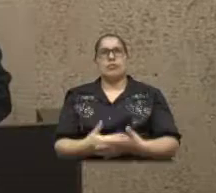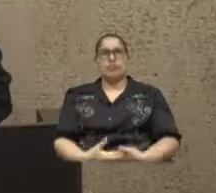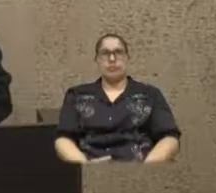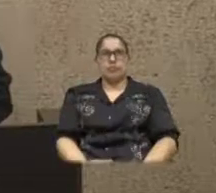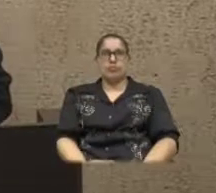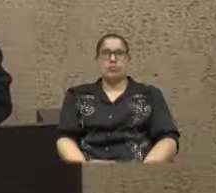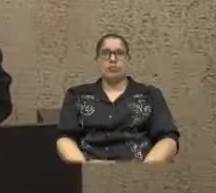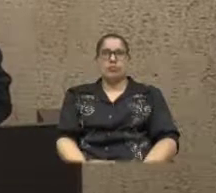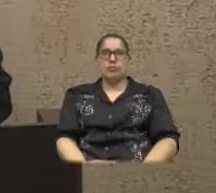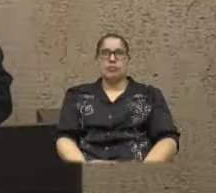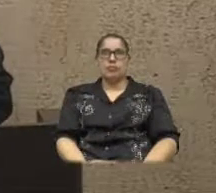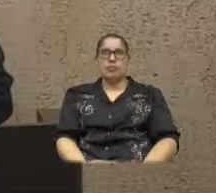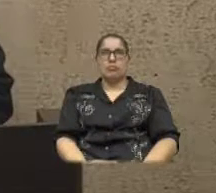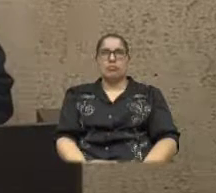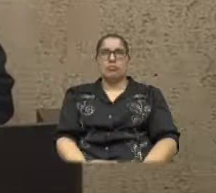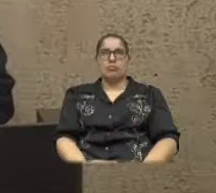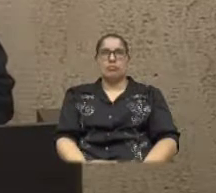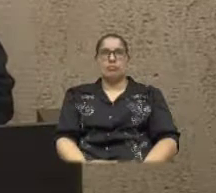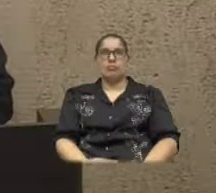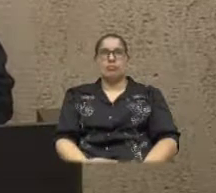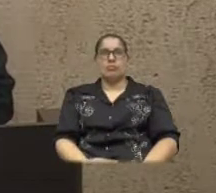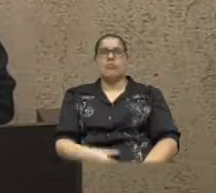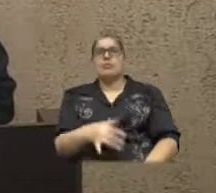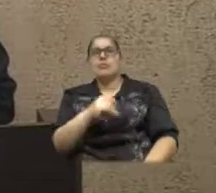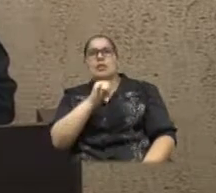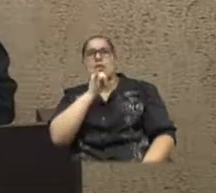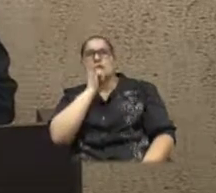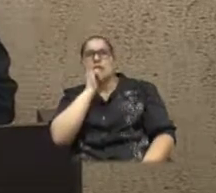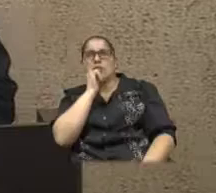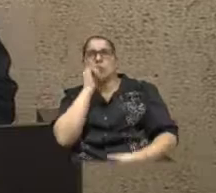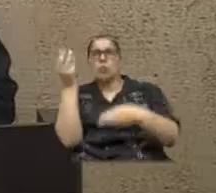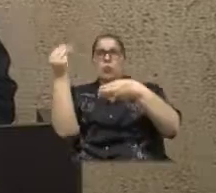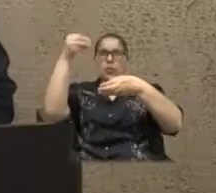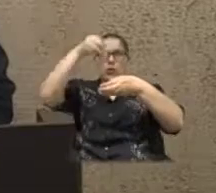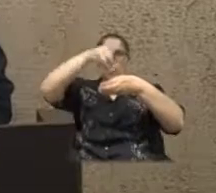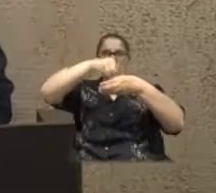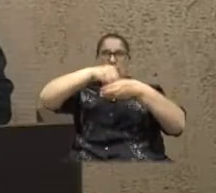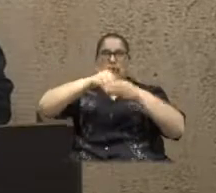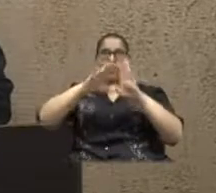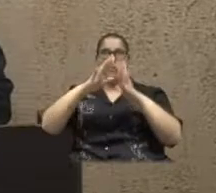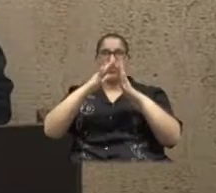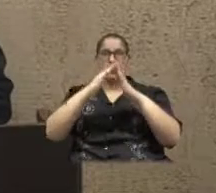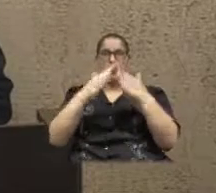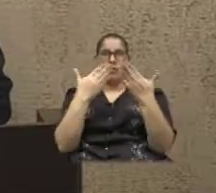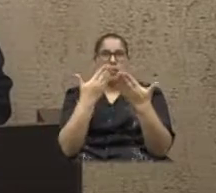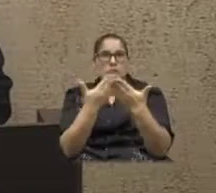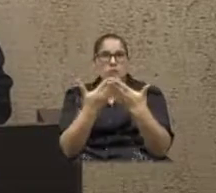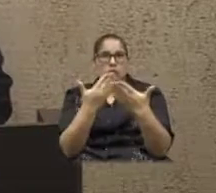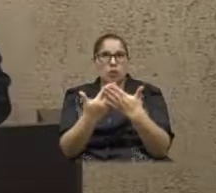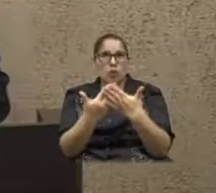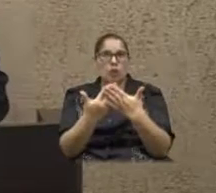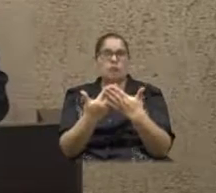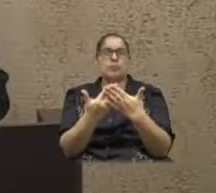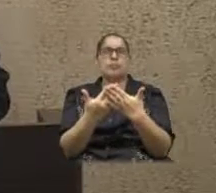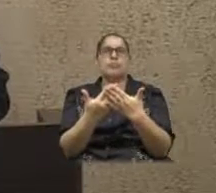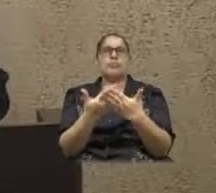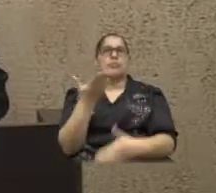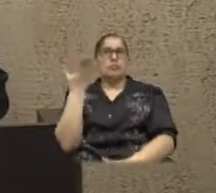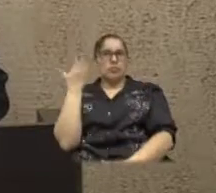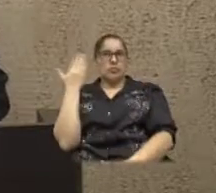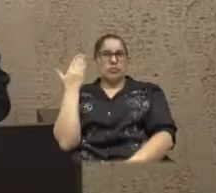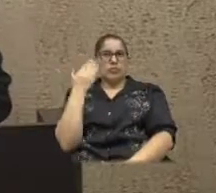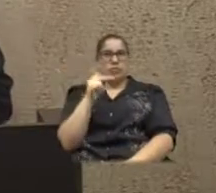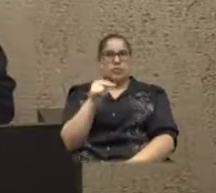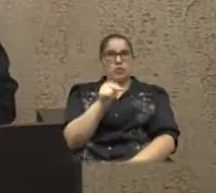estamos vendo no dia de hoje. Você vê, na escola, antigamente a professora era